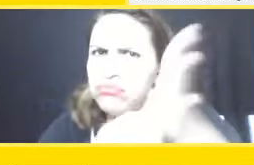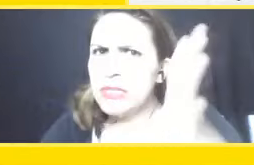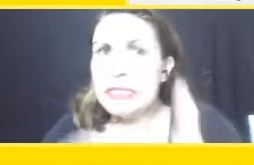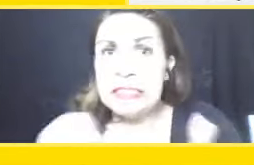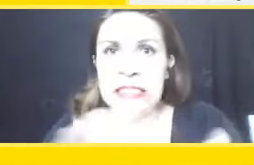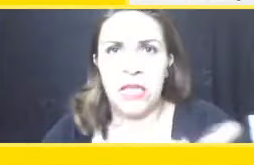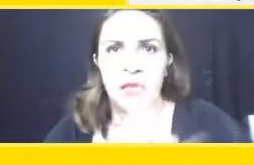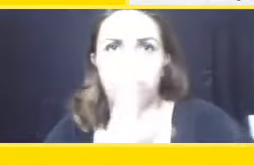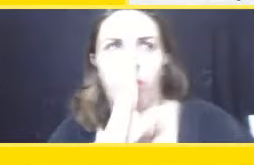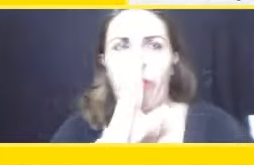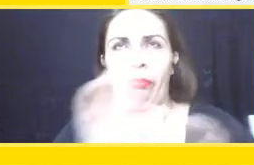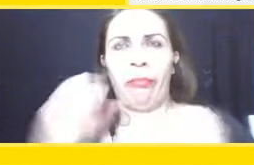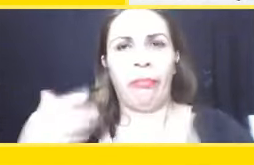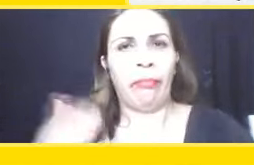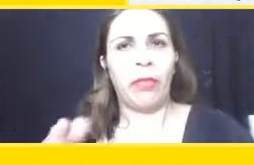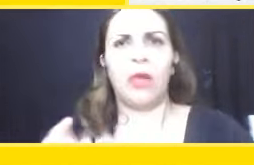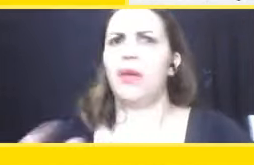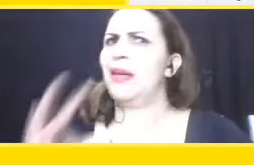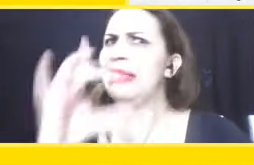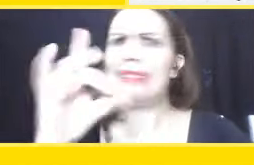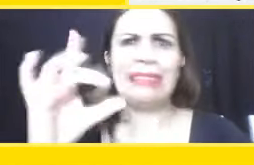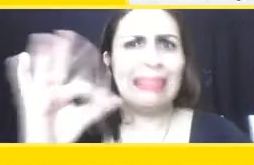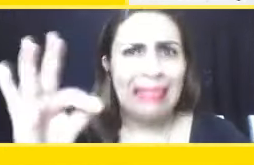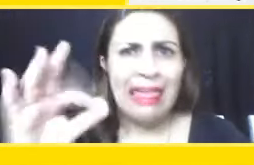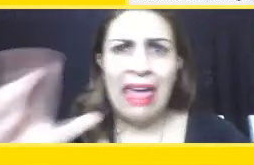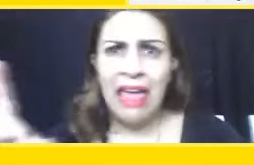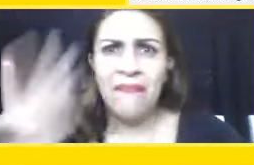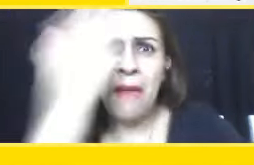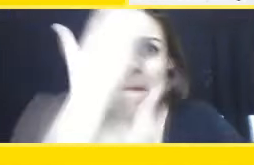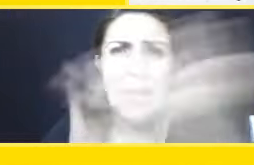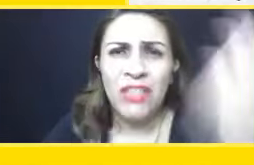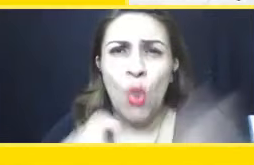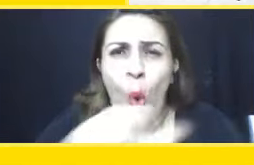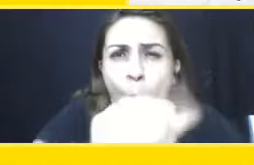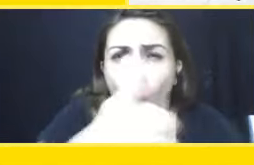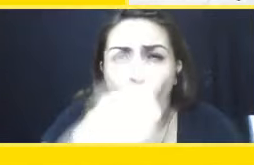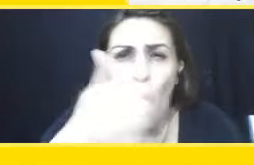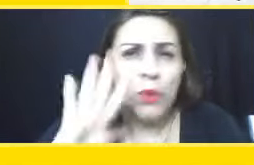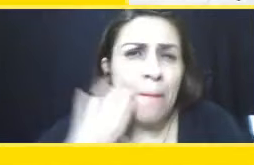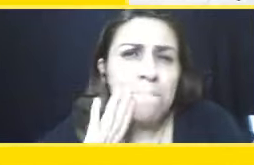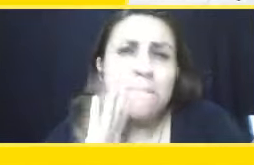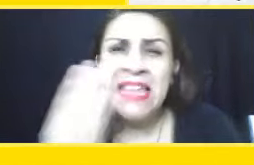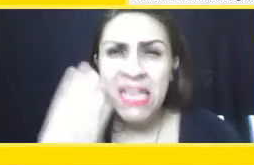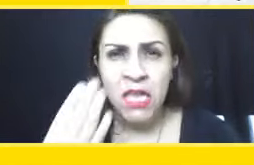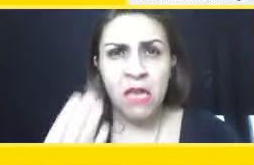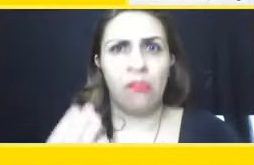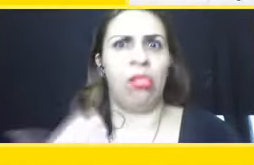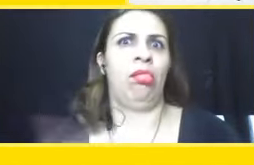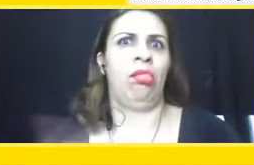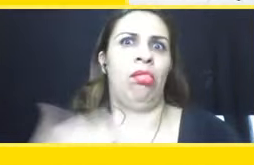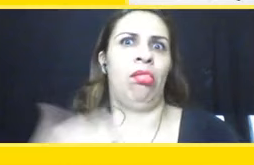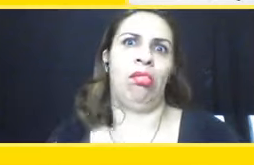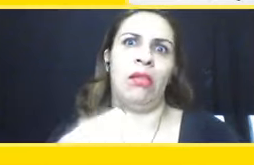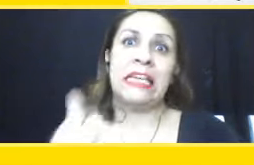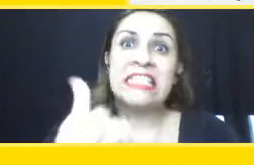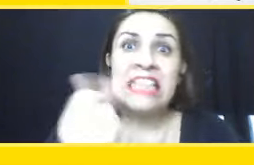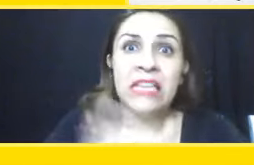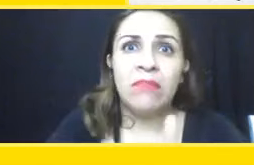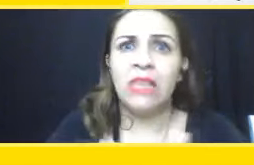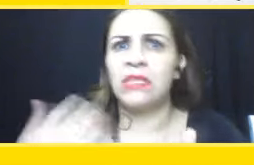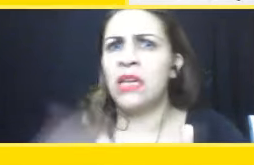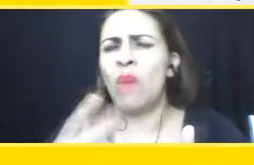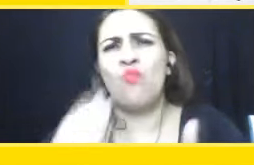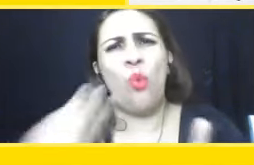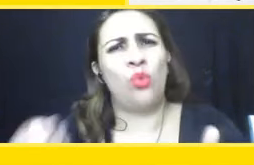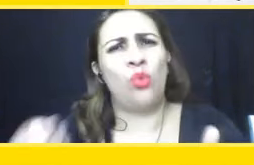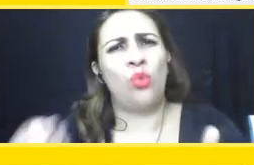essa reforma, o Distrito Federal ia perder 11 bilhões de reais de receita só em 6 meses. E aí eu